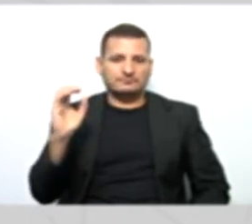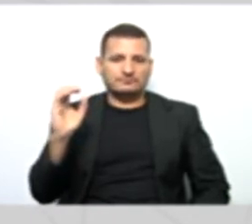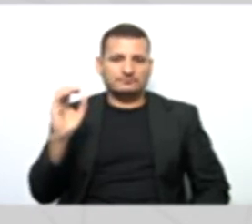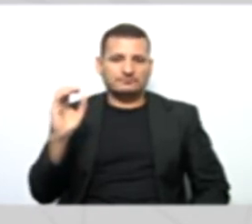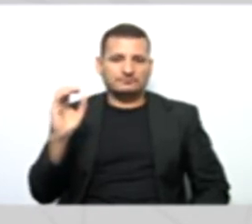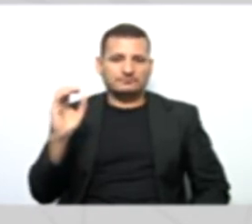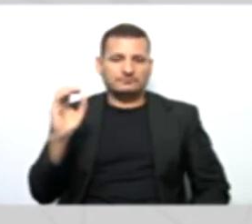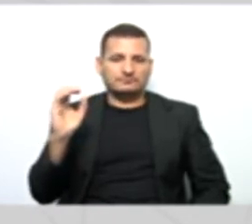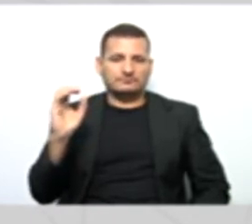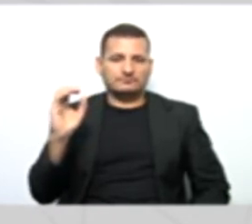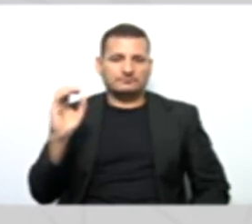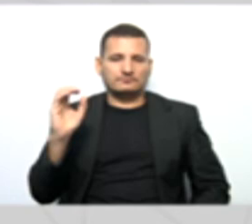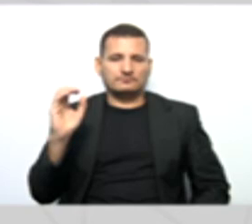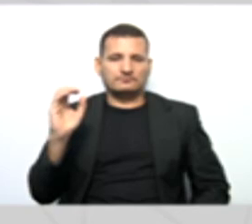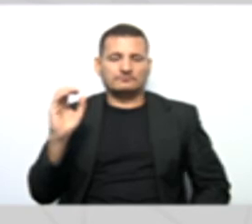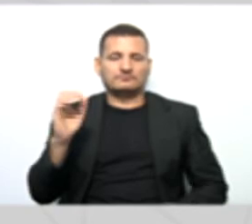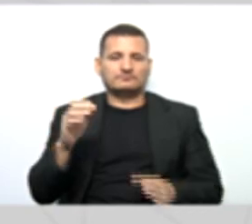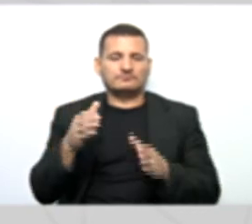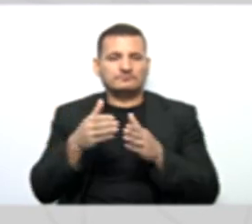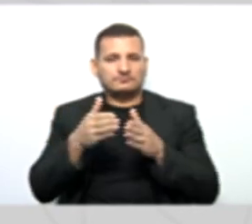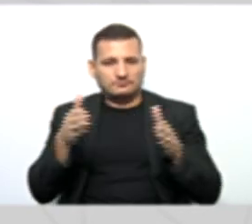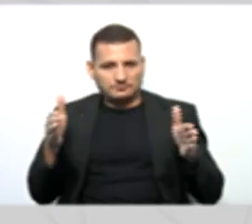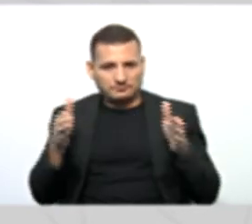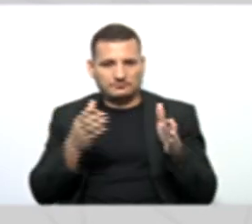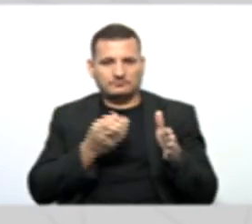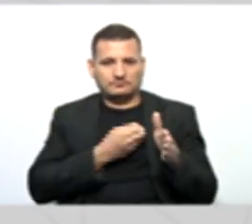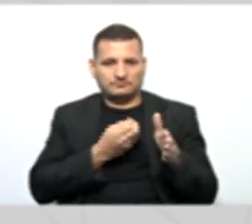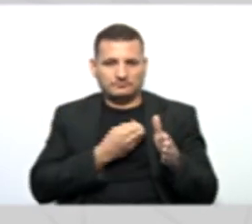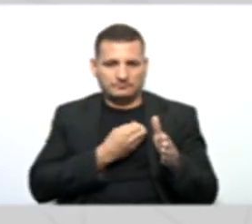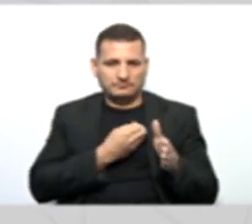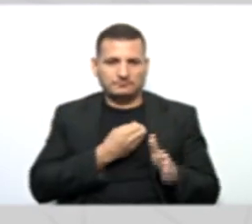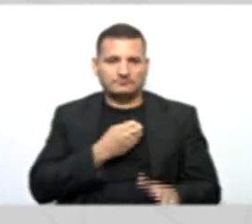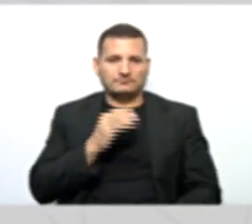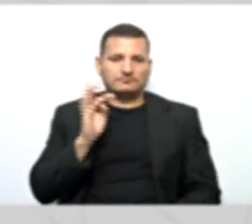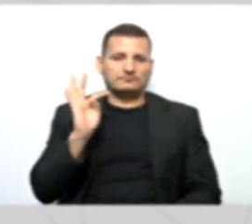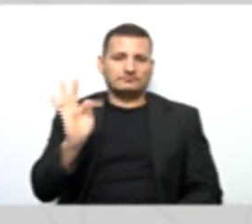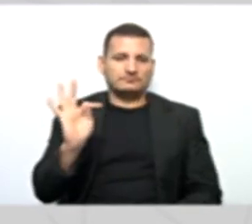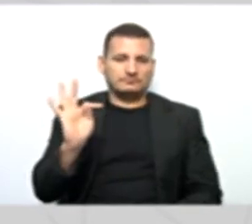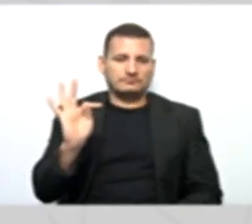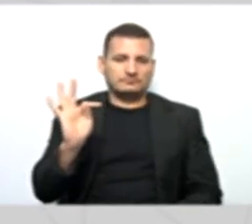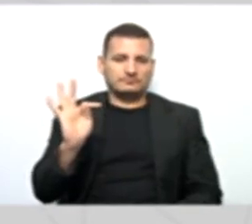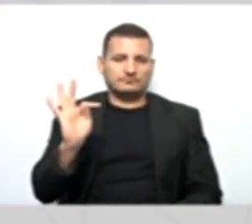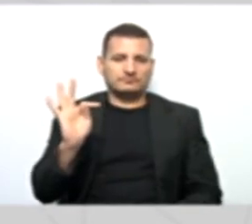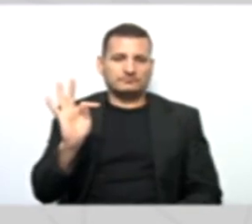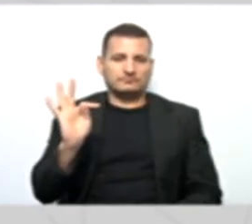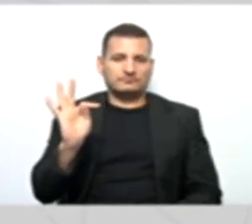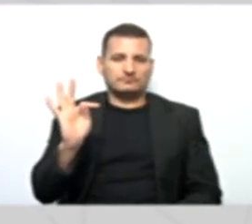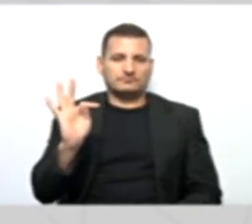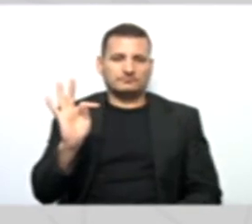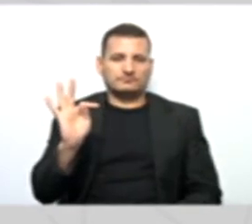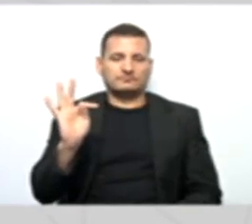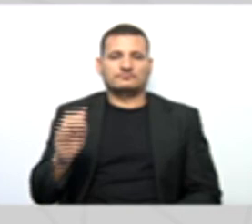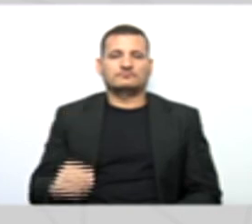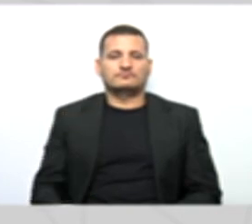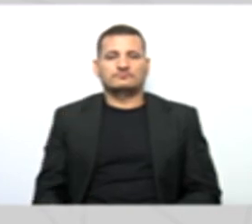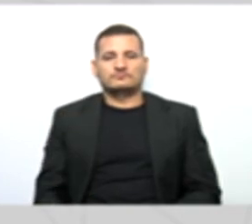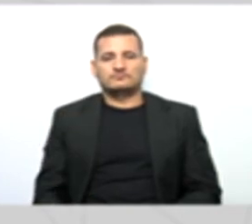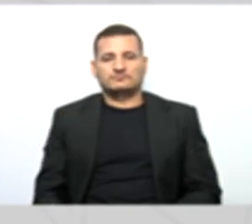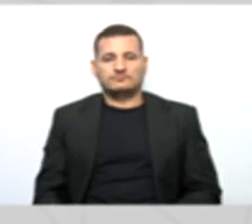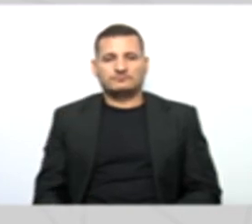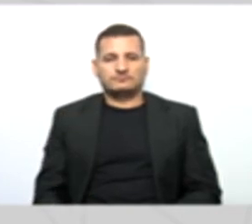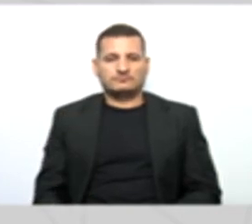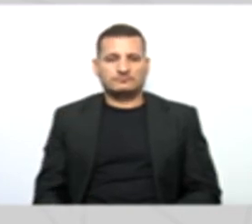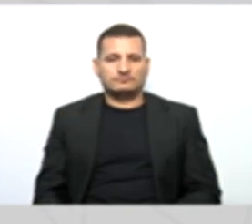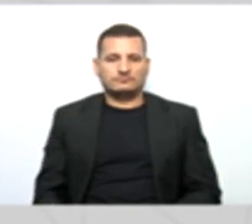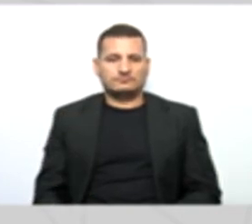Self, tamanho. Se você quiser abreviar, quiser colocar só tan, não tem problema. Recebe